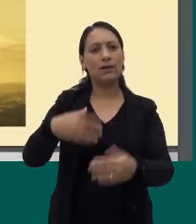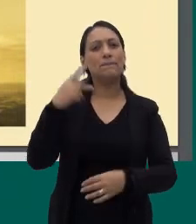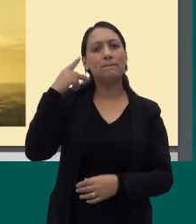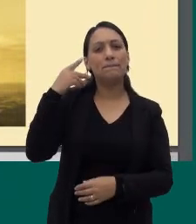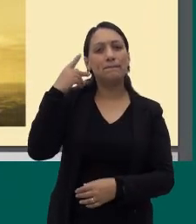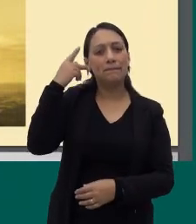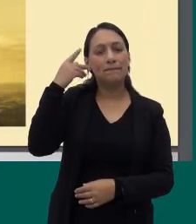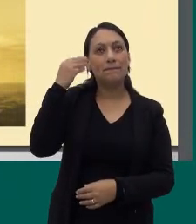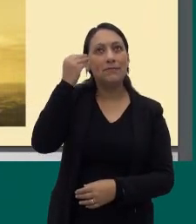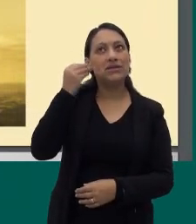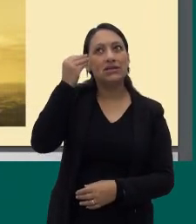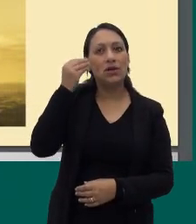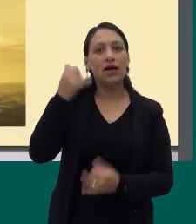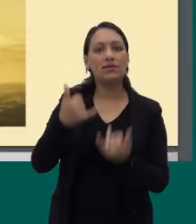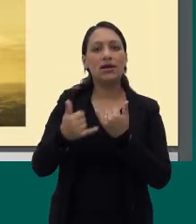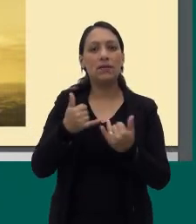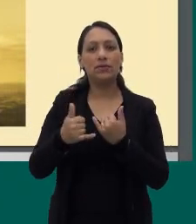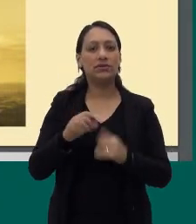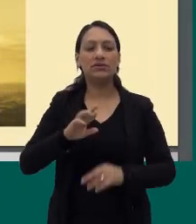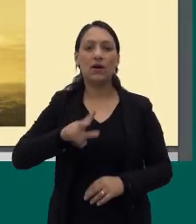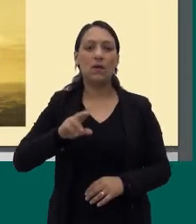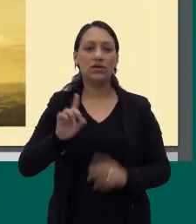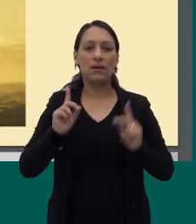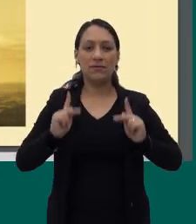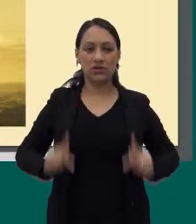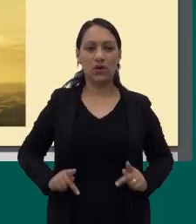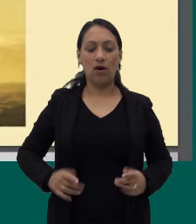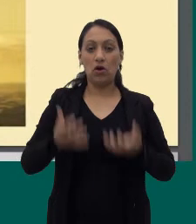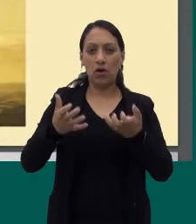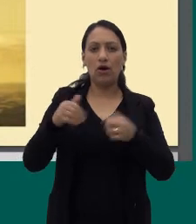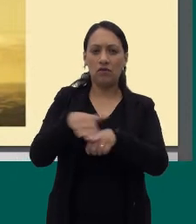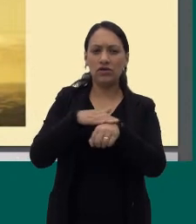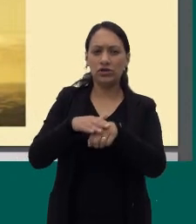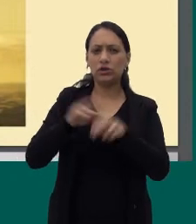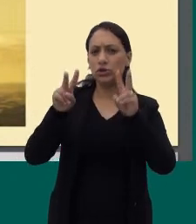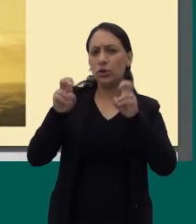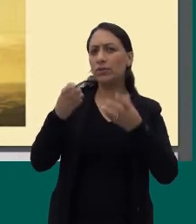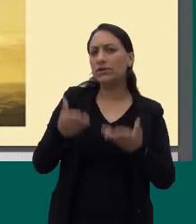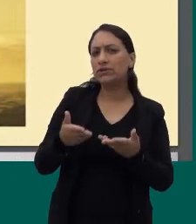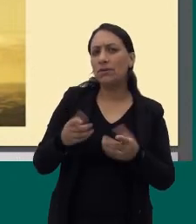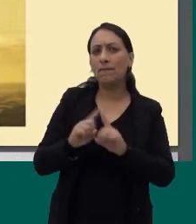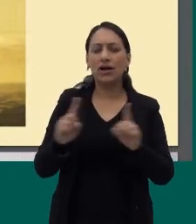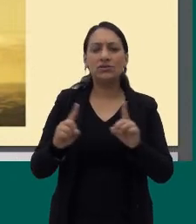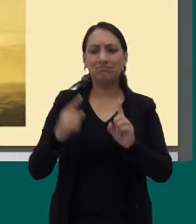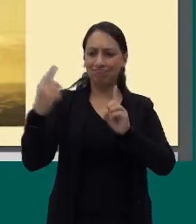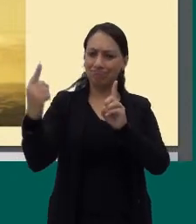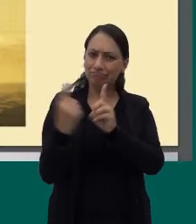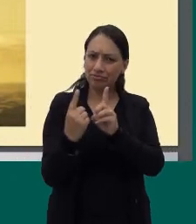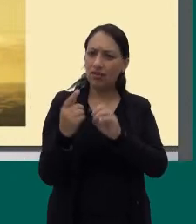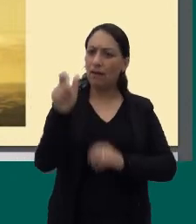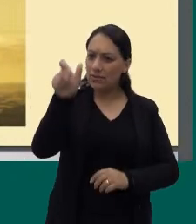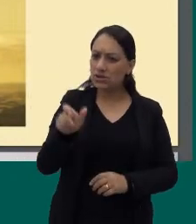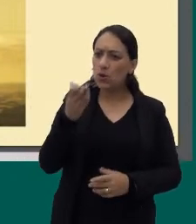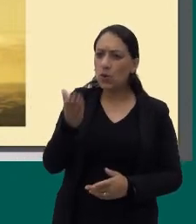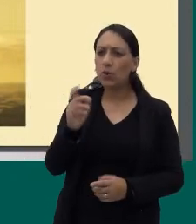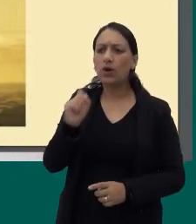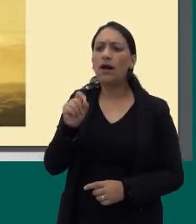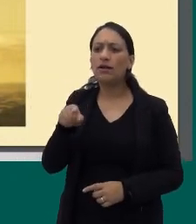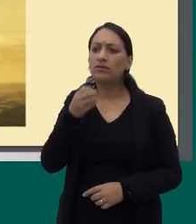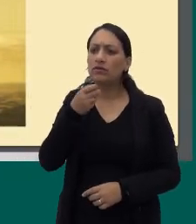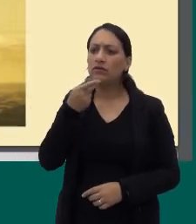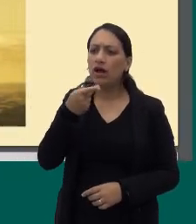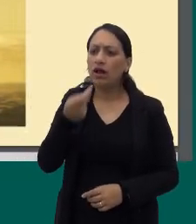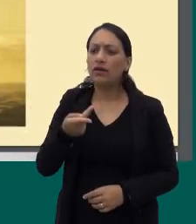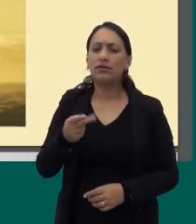psicóloga. Eu quero falar sobre isso. É sobre o que o paciente é capaz de conseguir nesse momento. Então, também não é algo assim